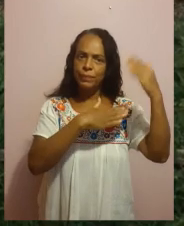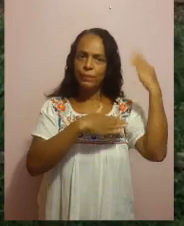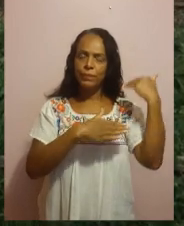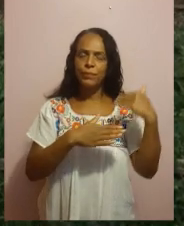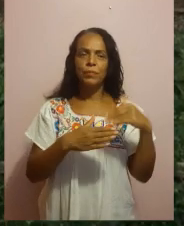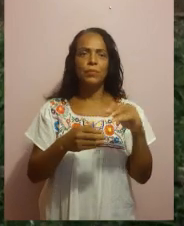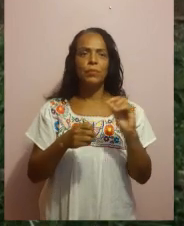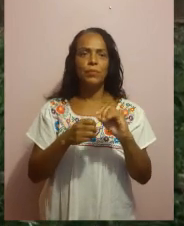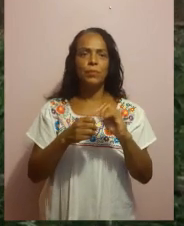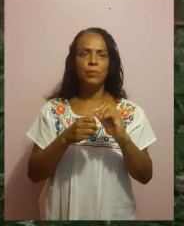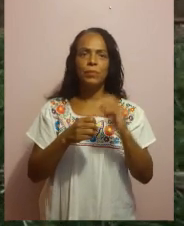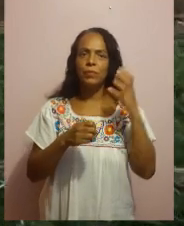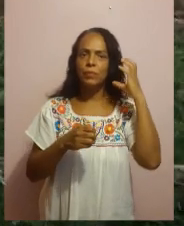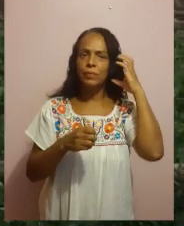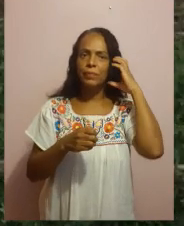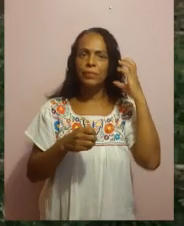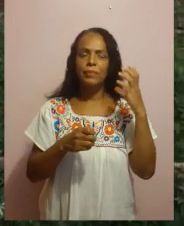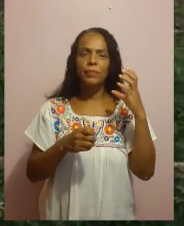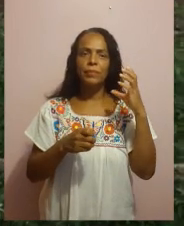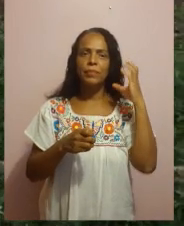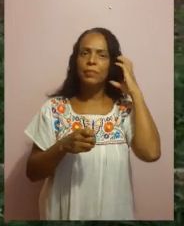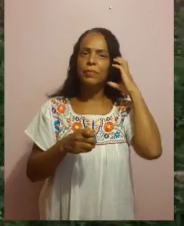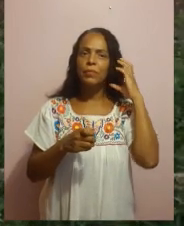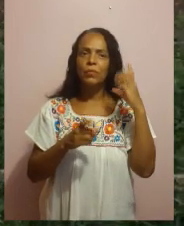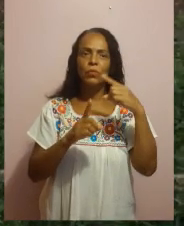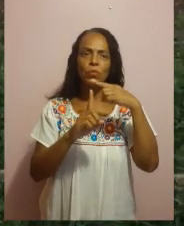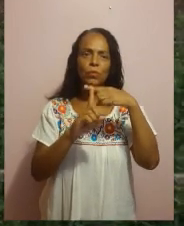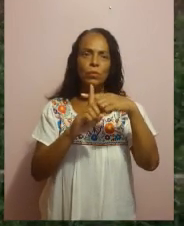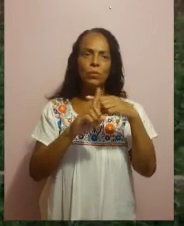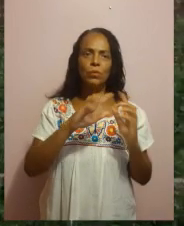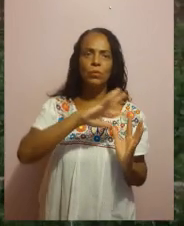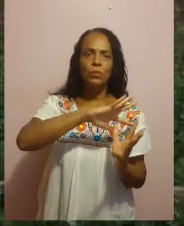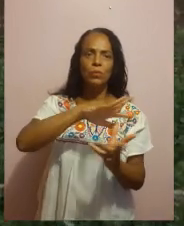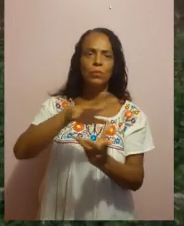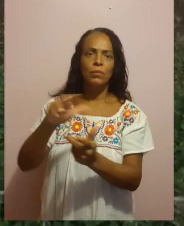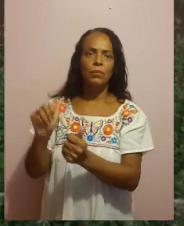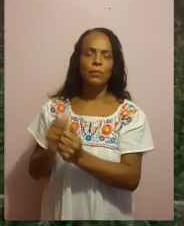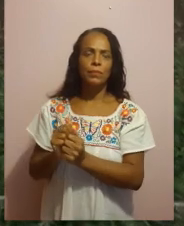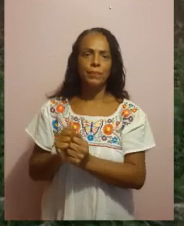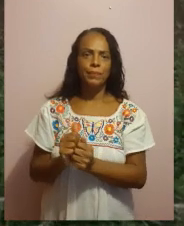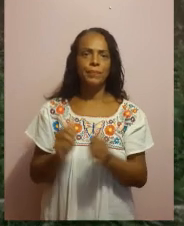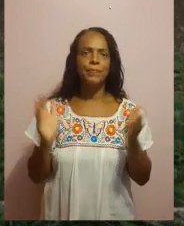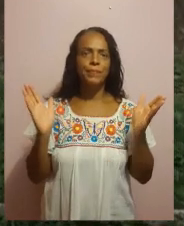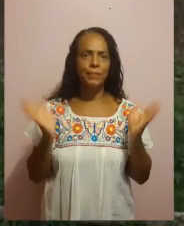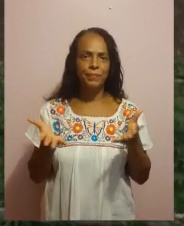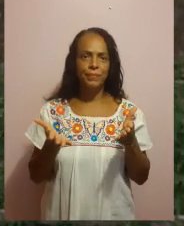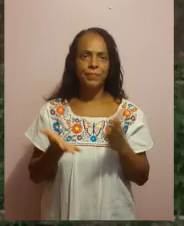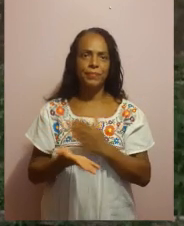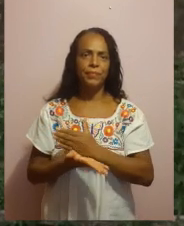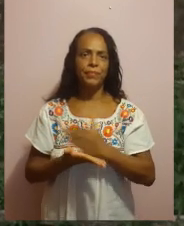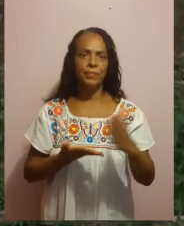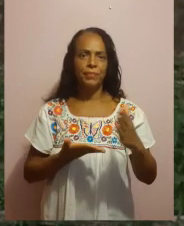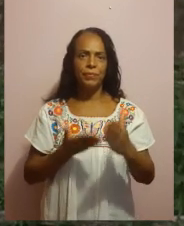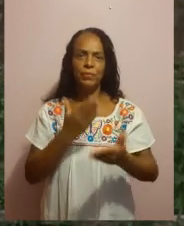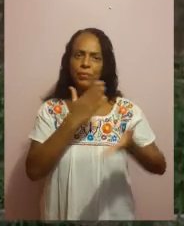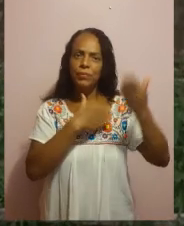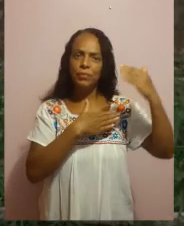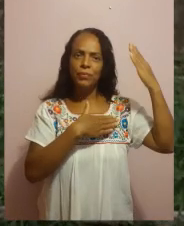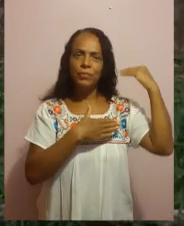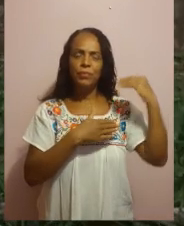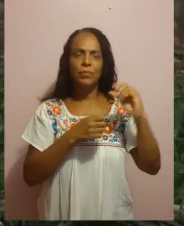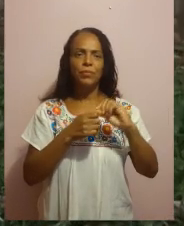canal Rádio Cruzeiro Universal. Daí que no episódio